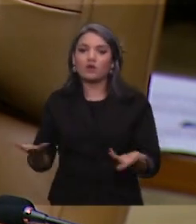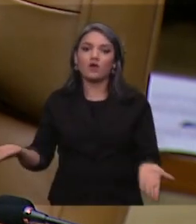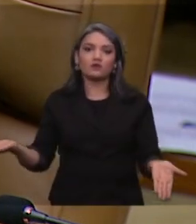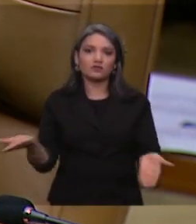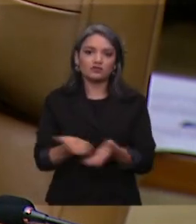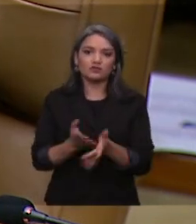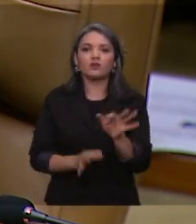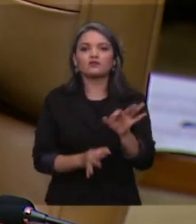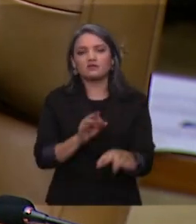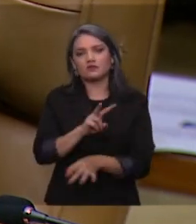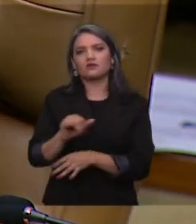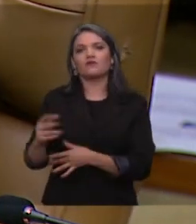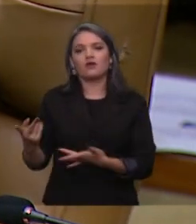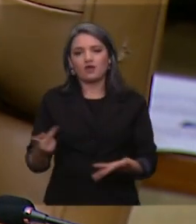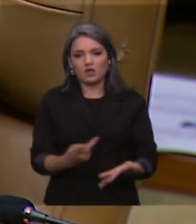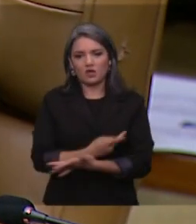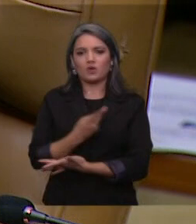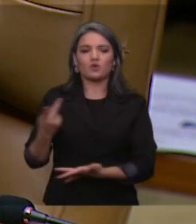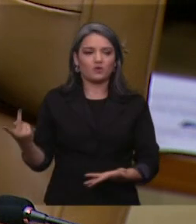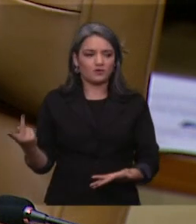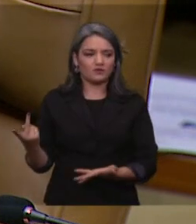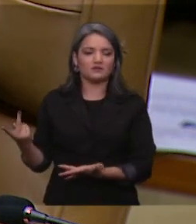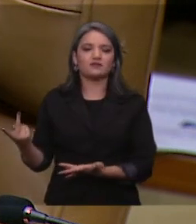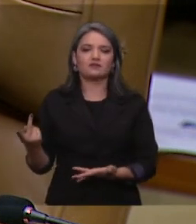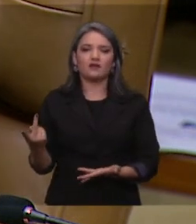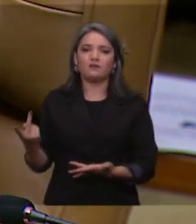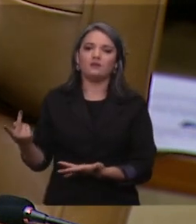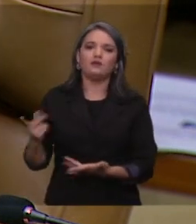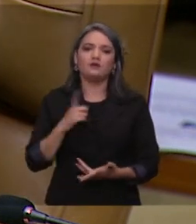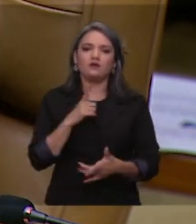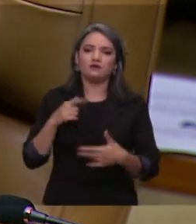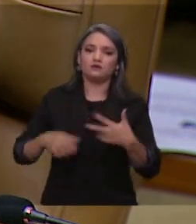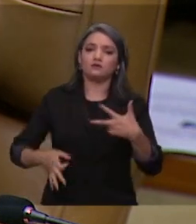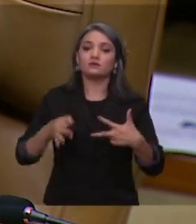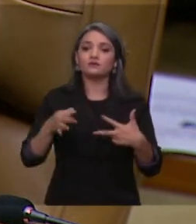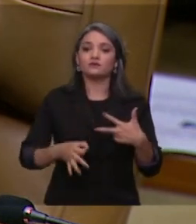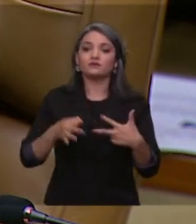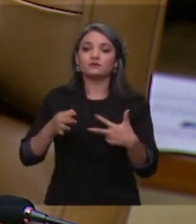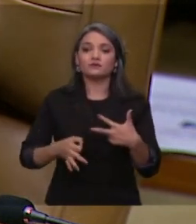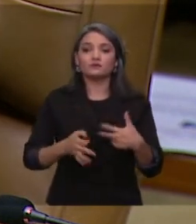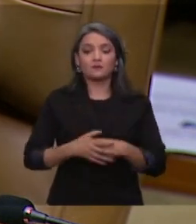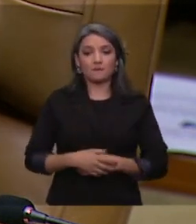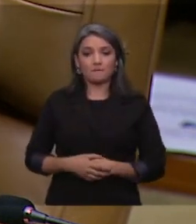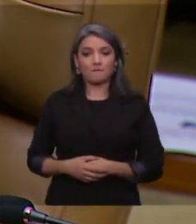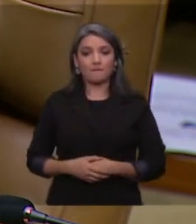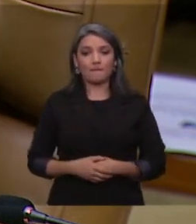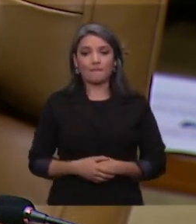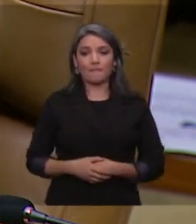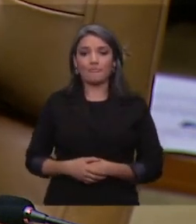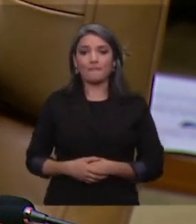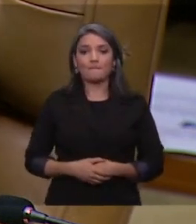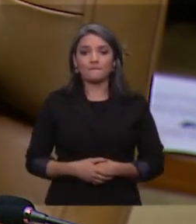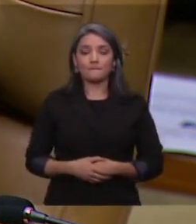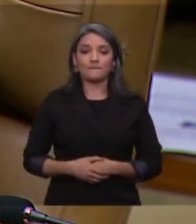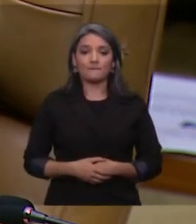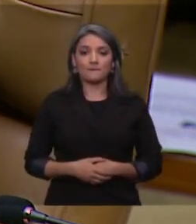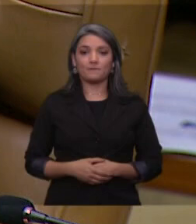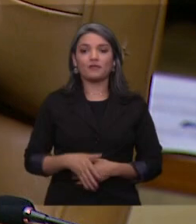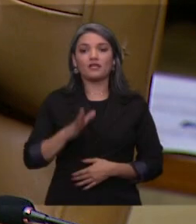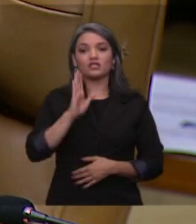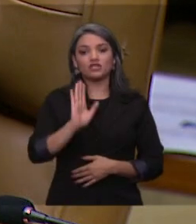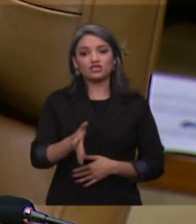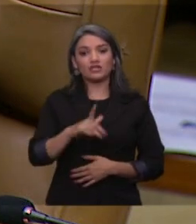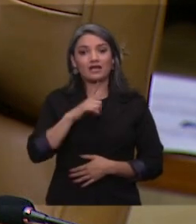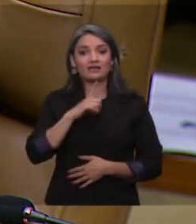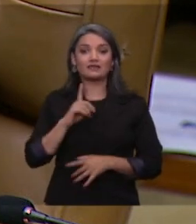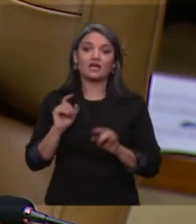em função dessa realidade por parte do Poder Judiciário e que já teriam, na minha modesta compreensão, um